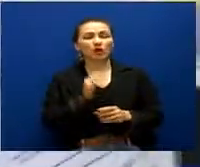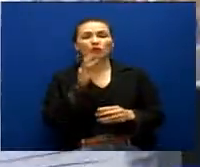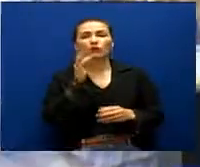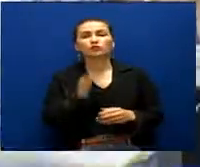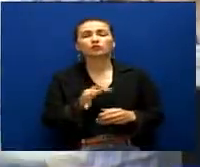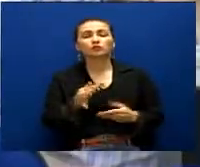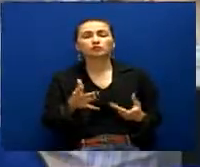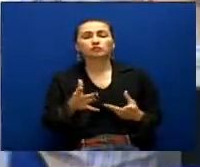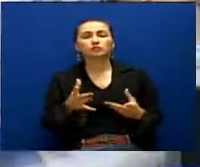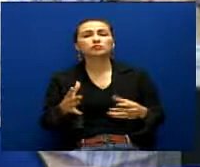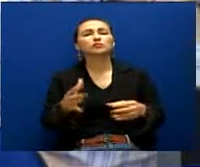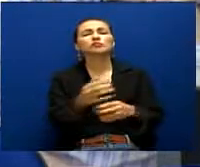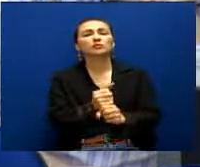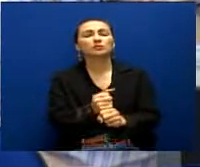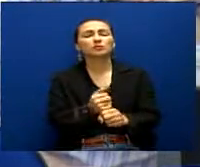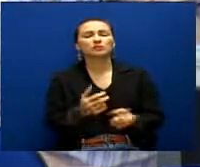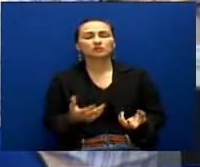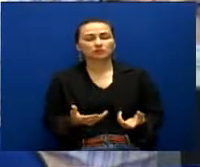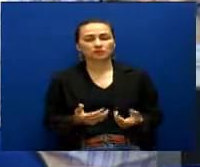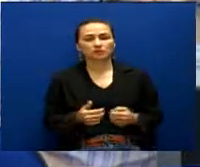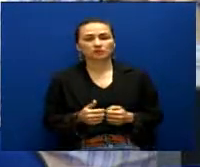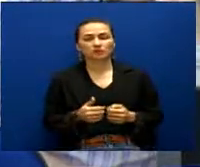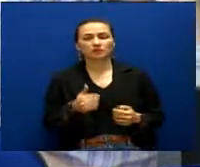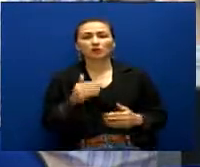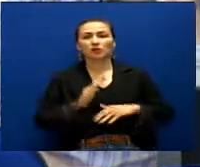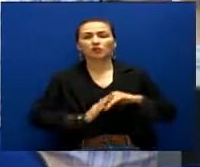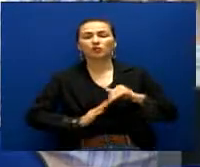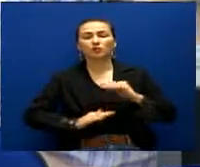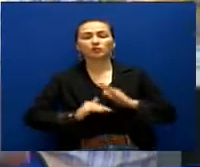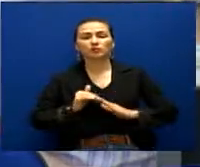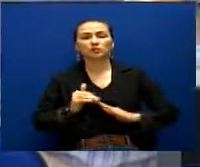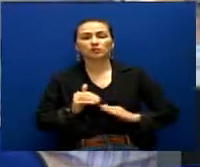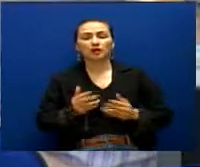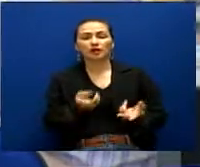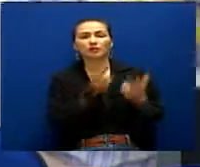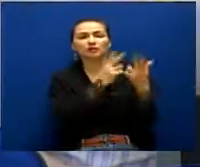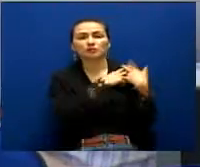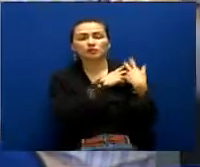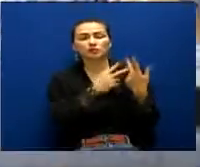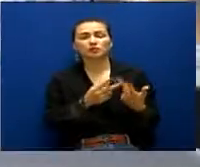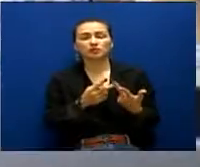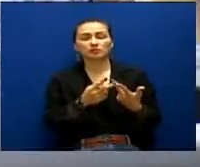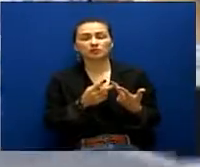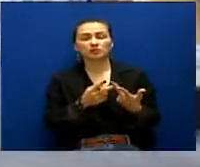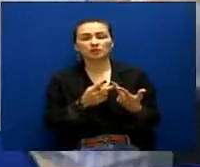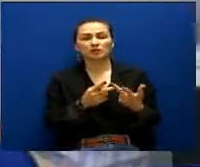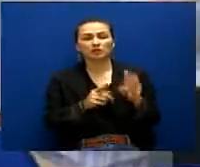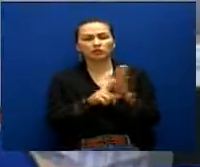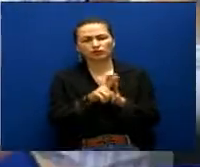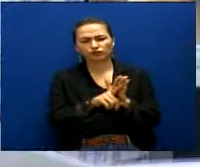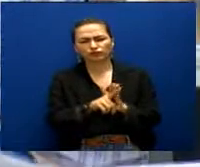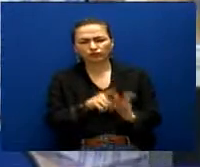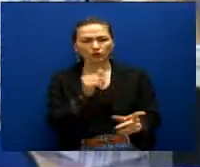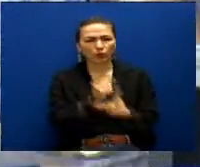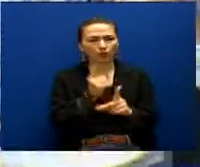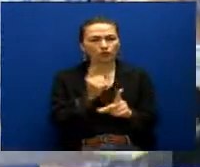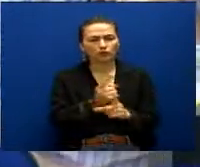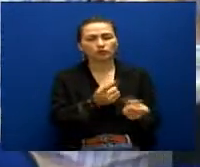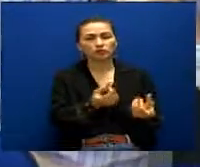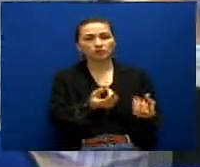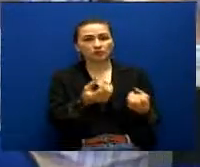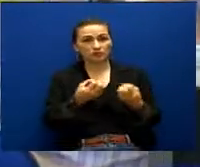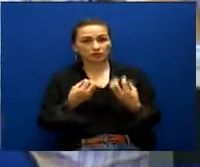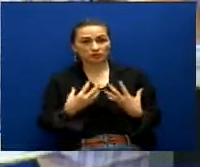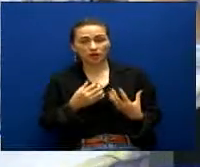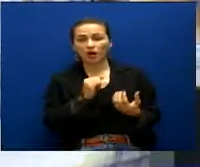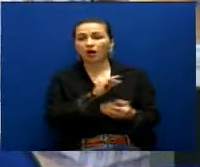essa, quem tem essa tarefa e essa função de trazer uma análise é a prefeitura. E daí que eu cobro novamente